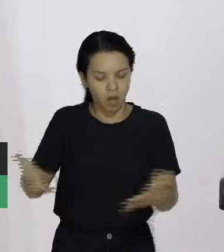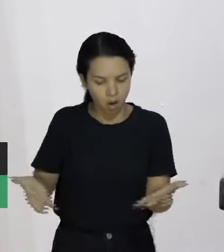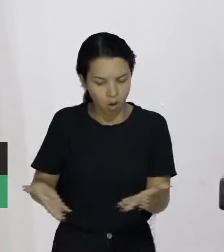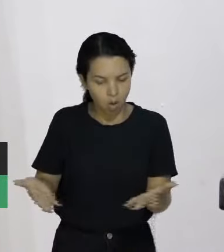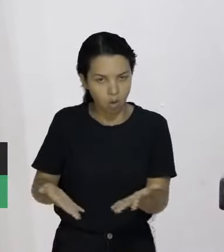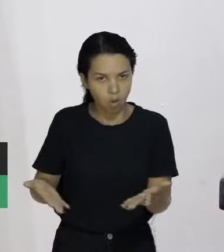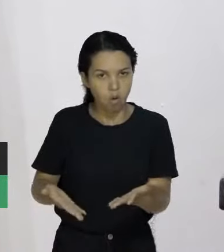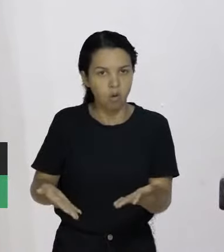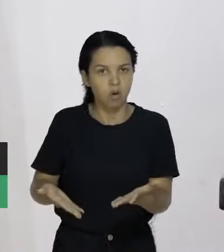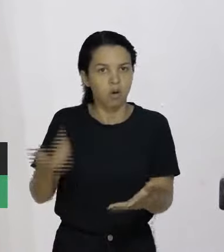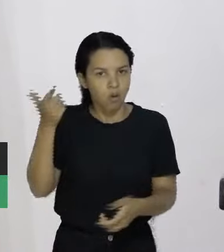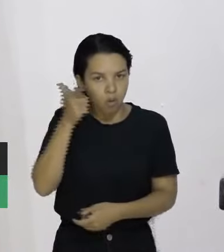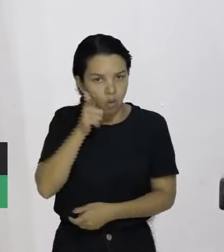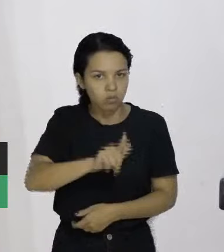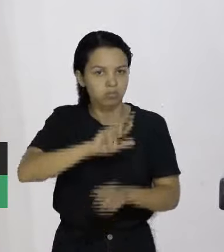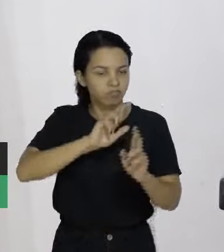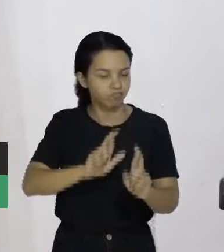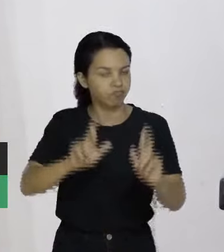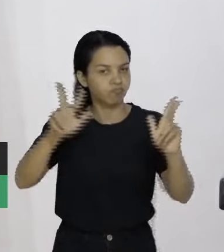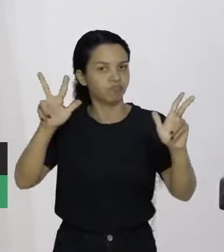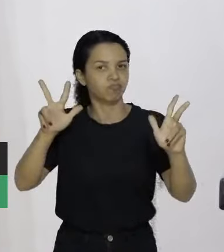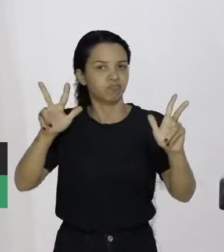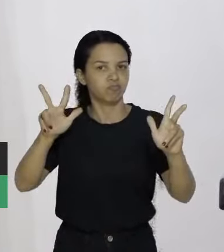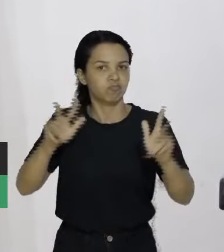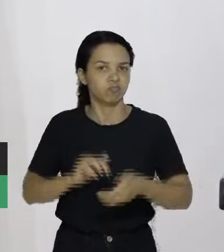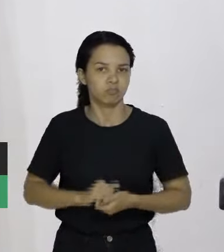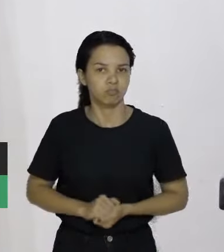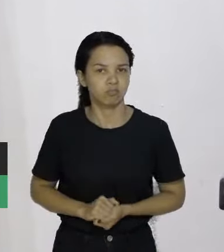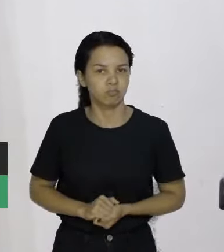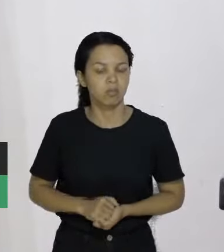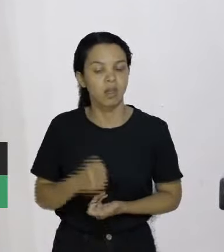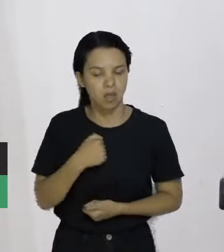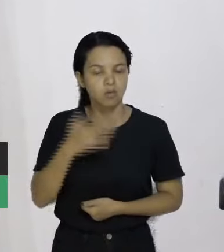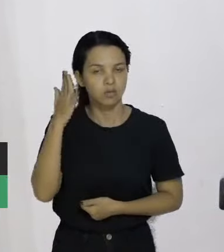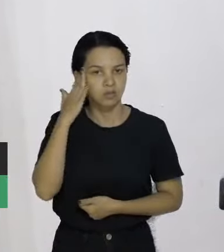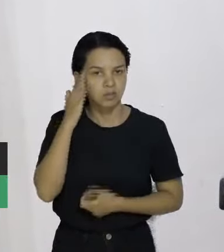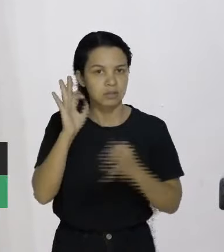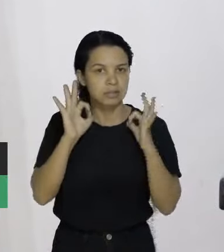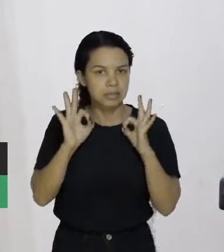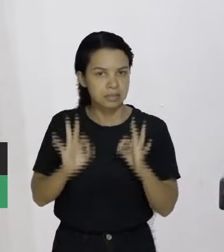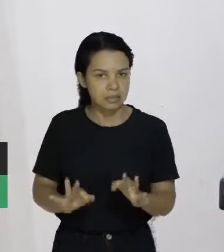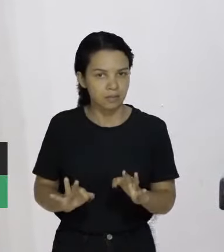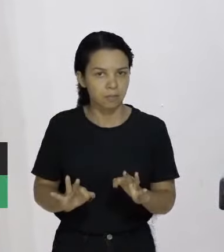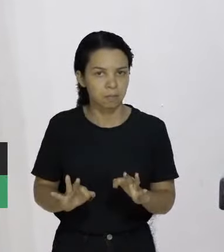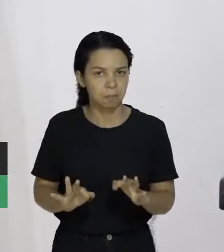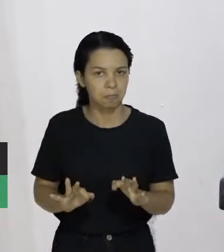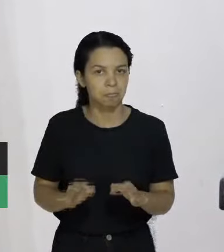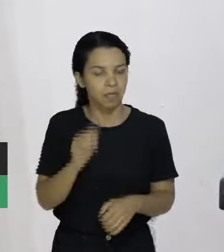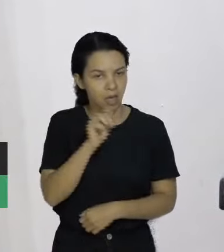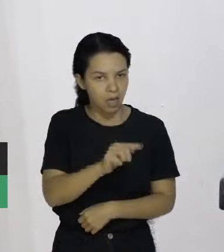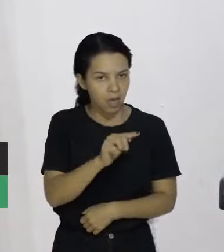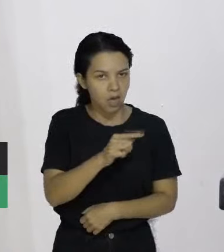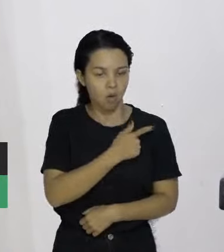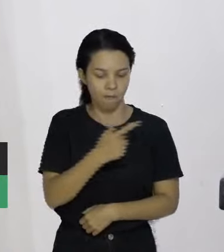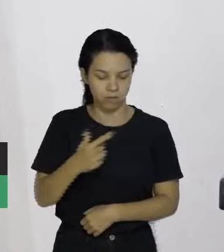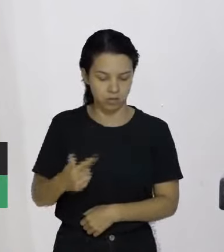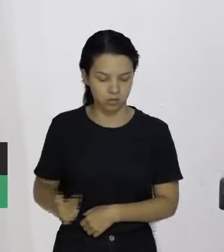condição diferenciada tenho certeza que essa medida vem